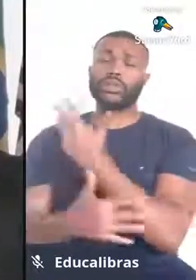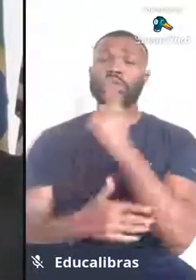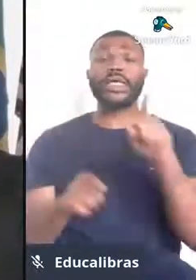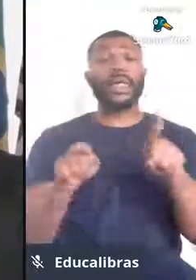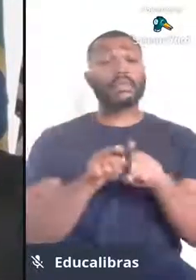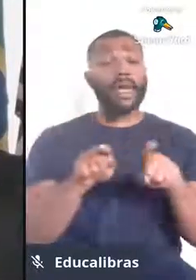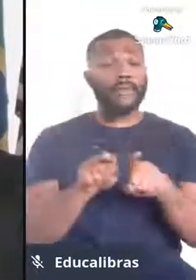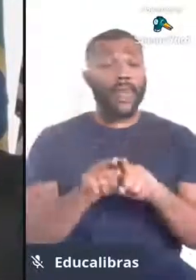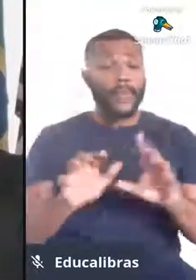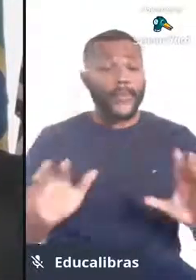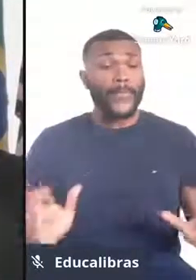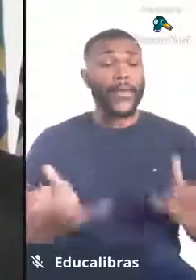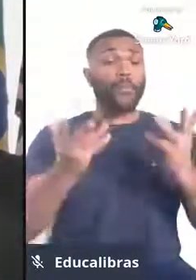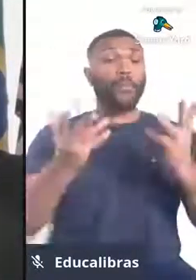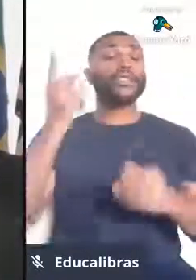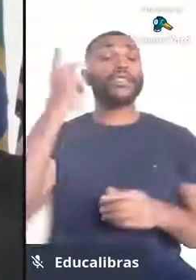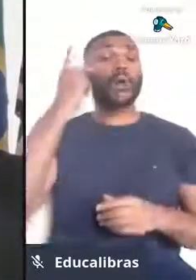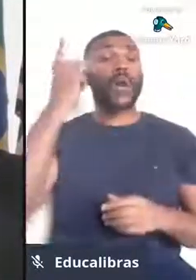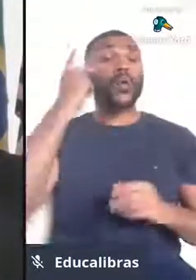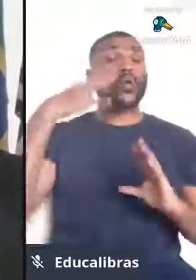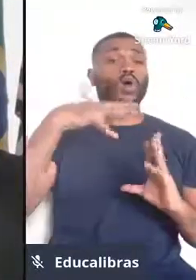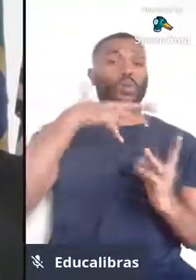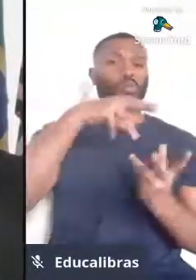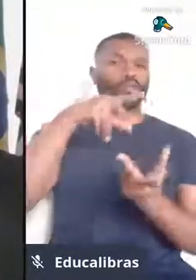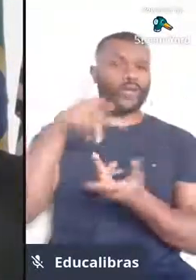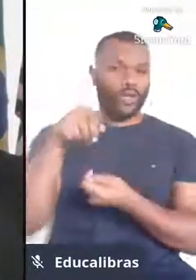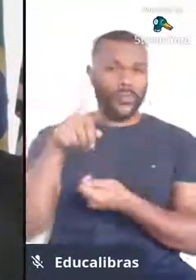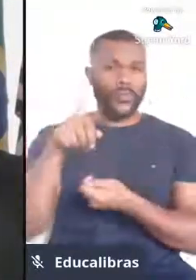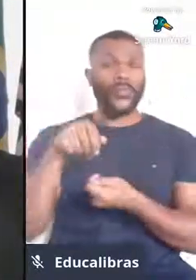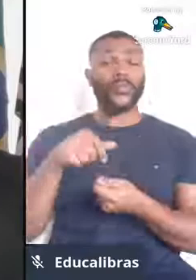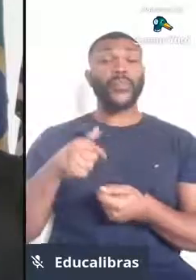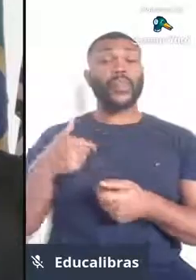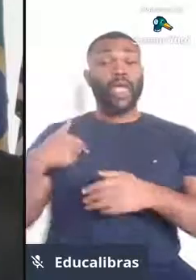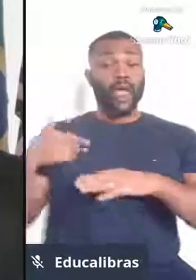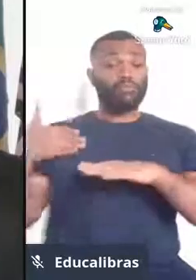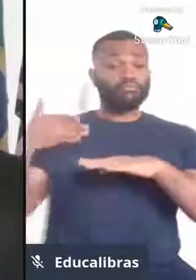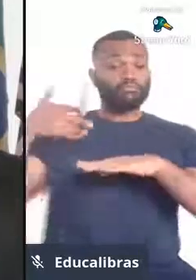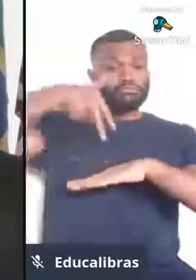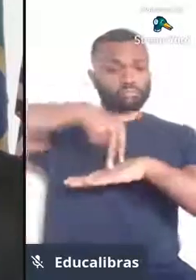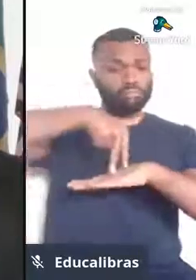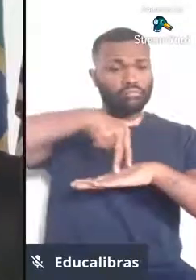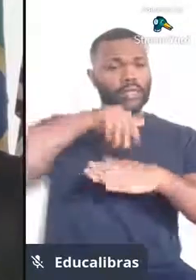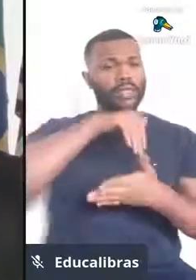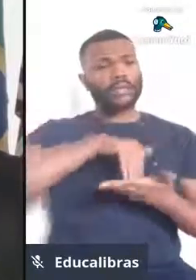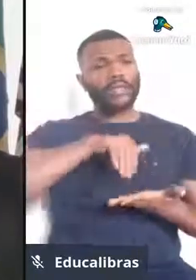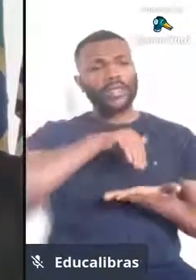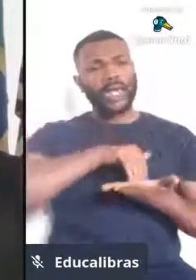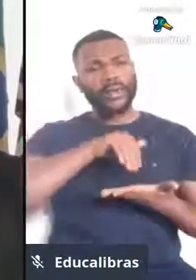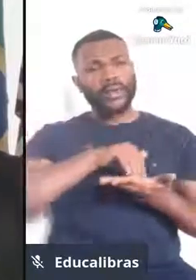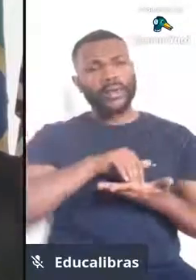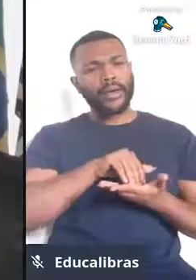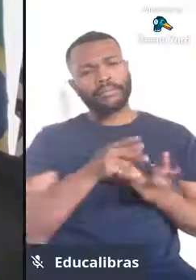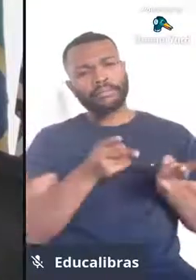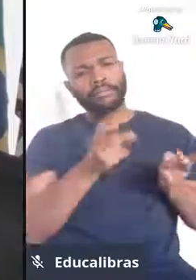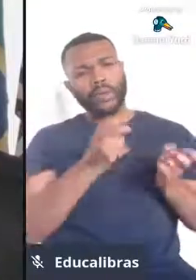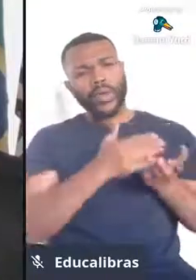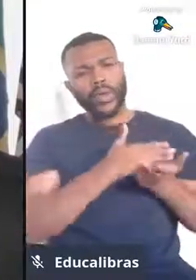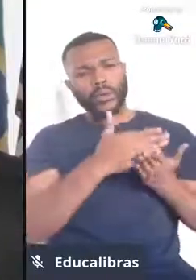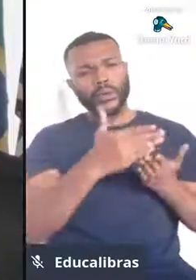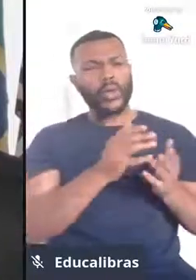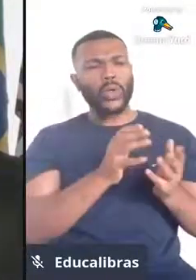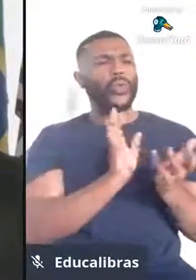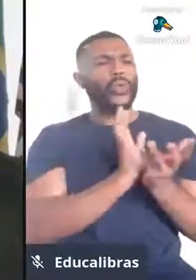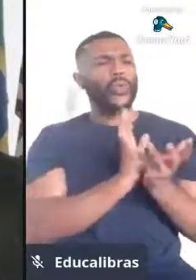Paulo. Com isso, eu cheguei aqui na secretaria, encontrei uma secretaria com uma equipe